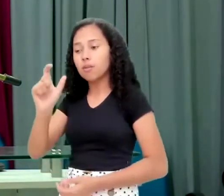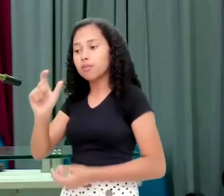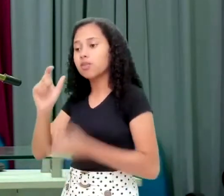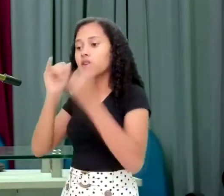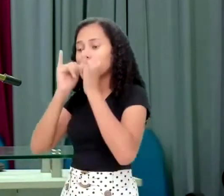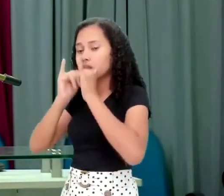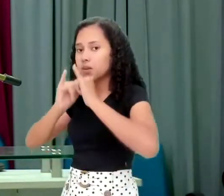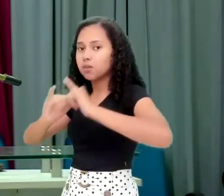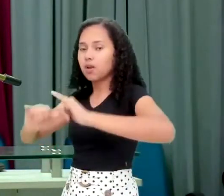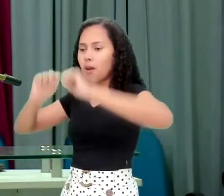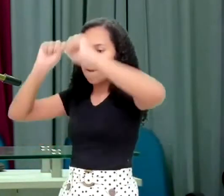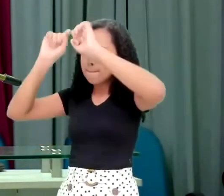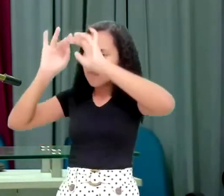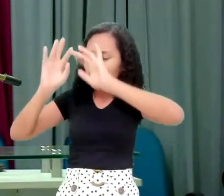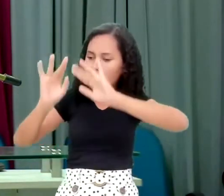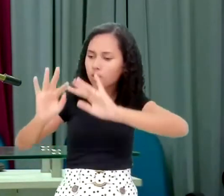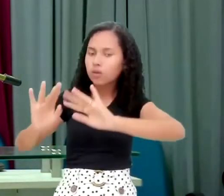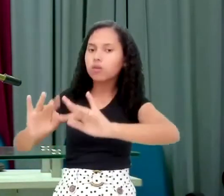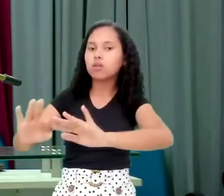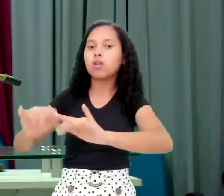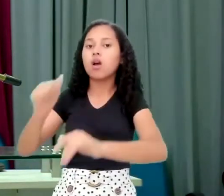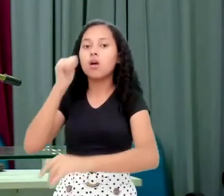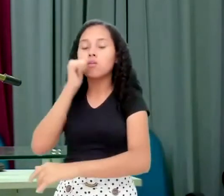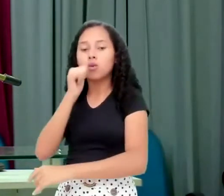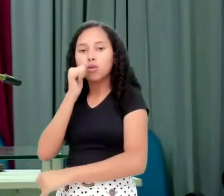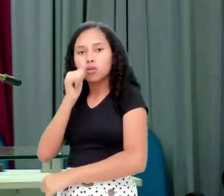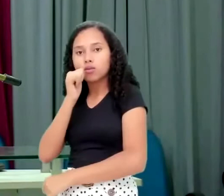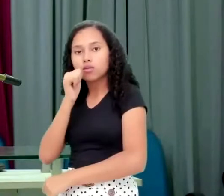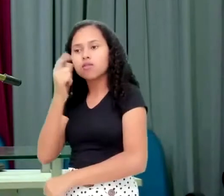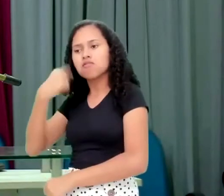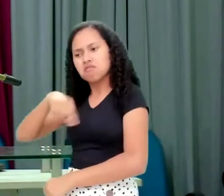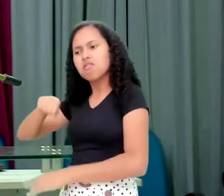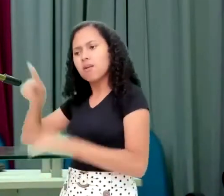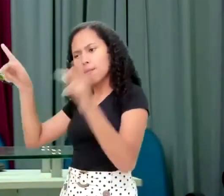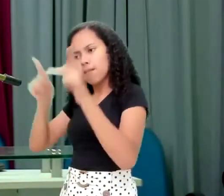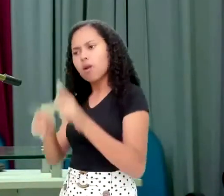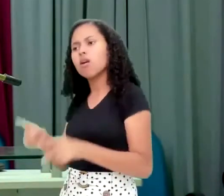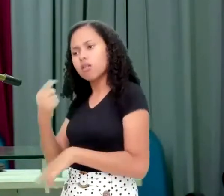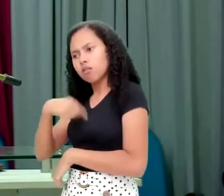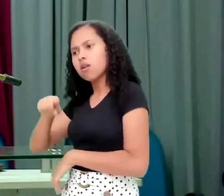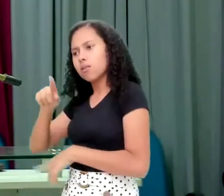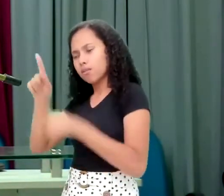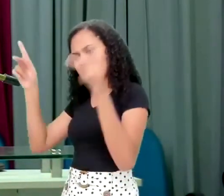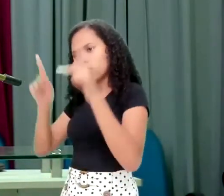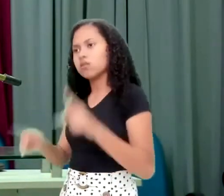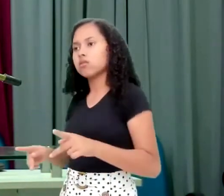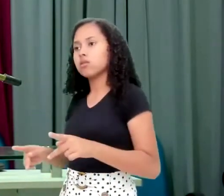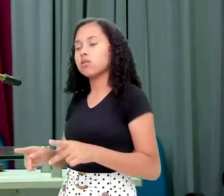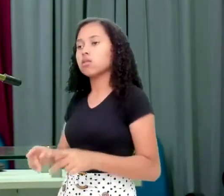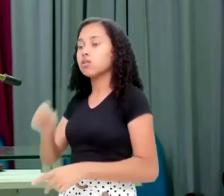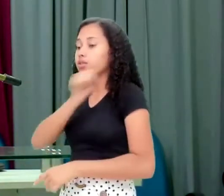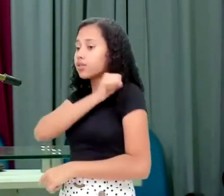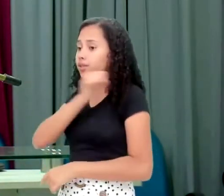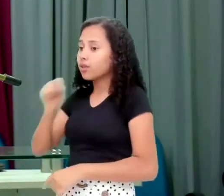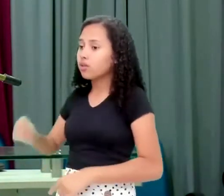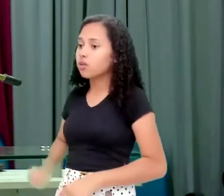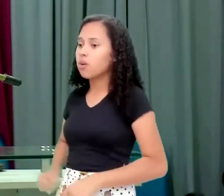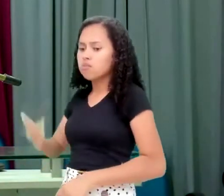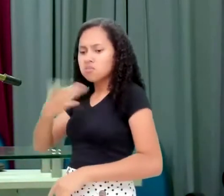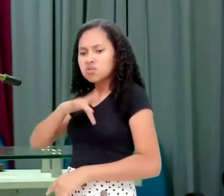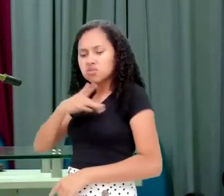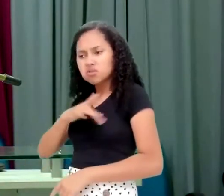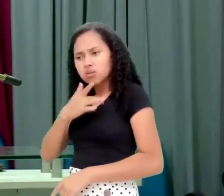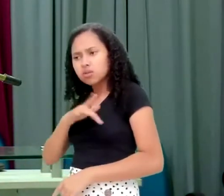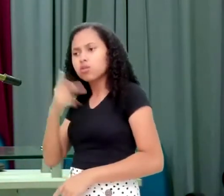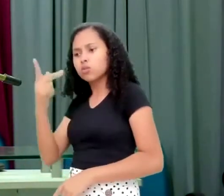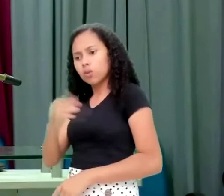proféticas, abençoadora, sobre aquela mulher, e diz: vai em paz, vai em paz, e o Senhor seja misericordioso